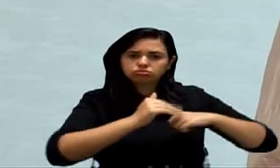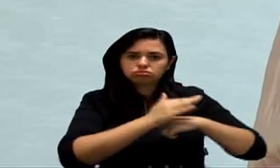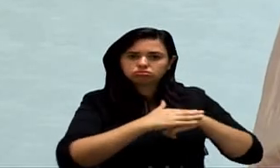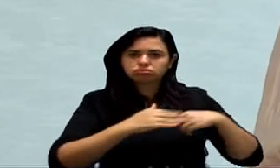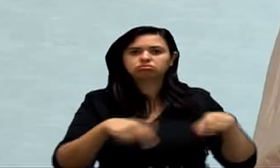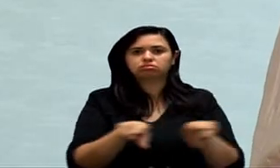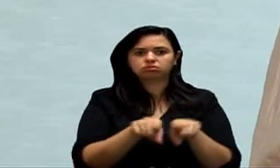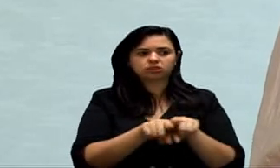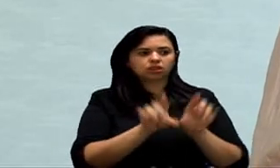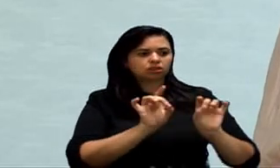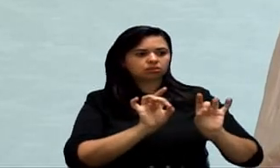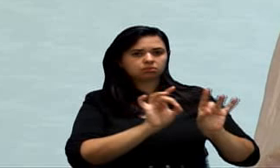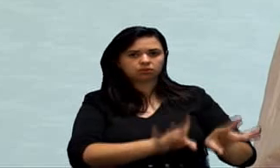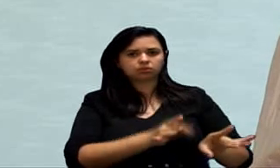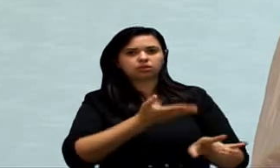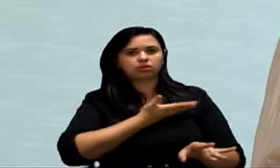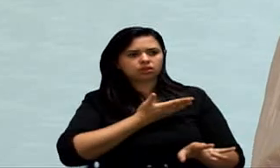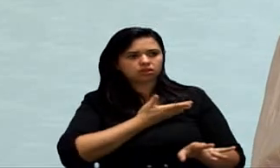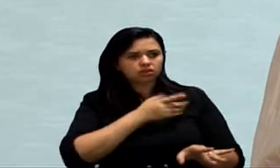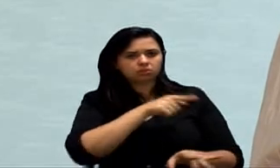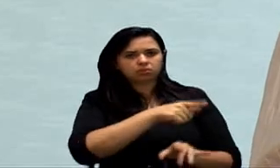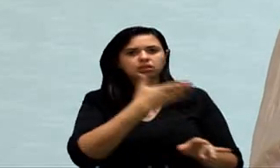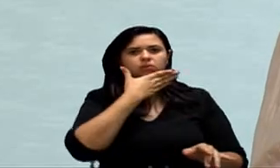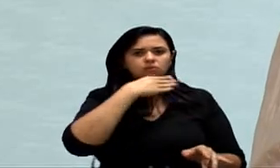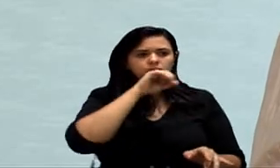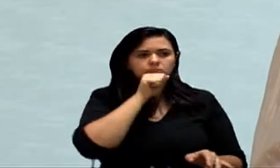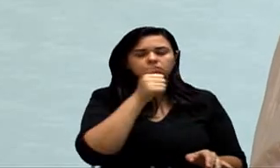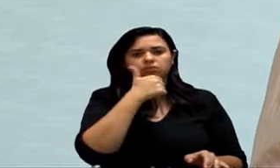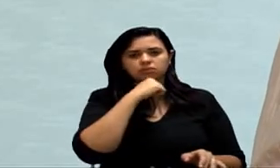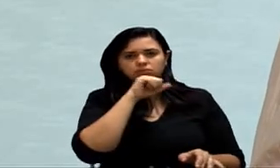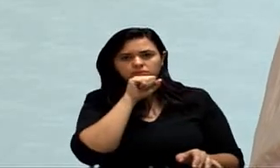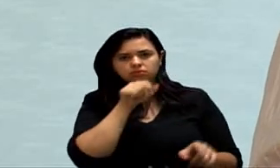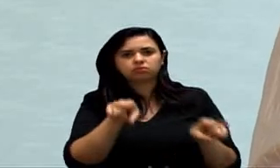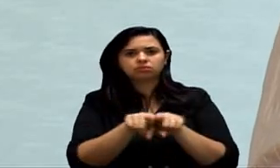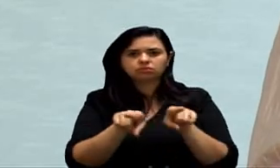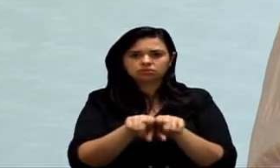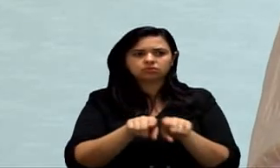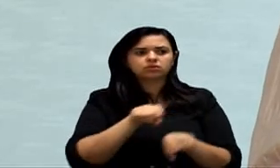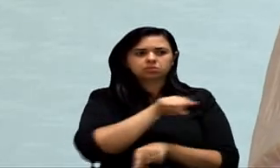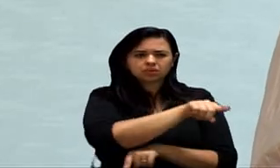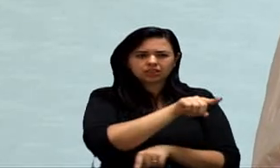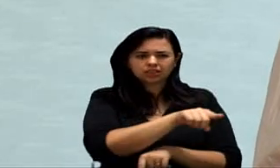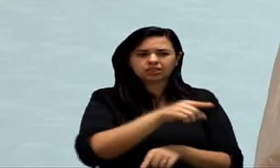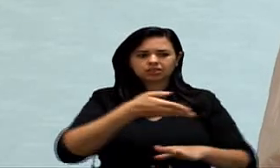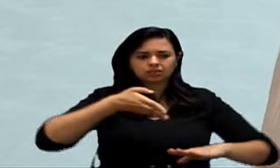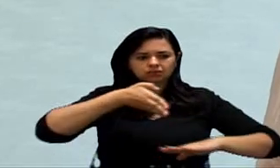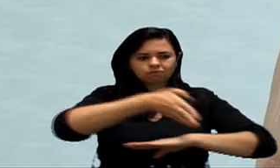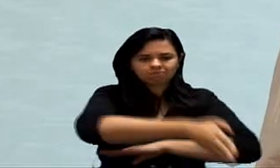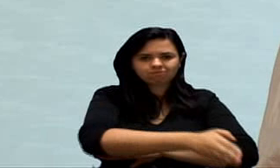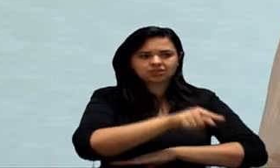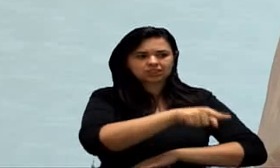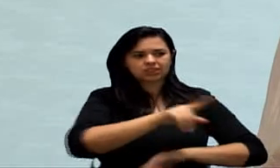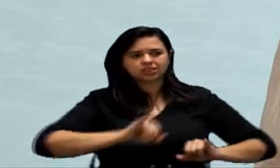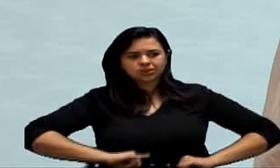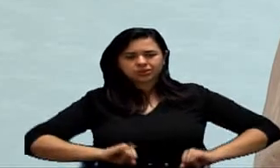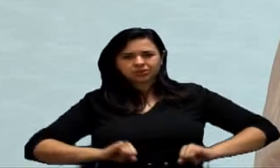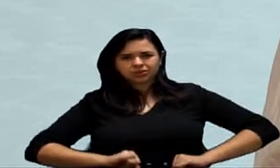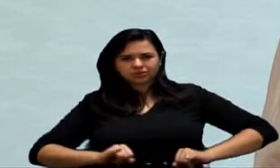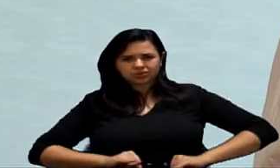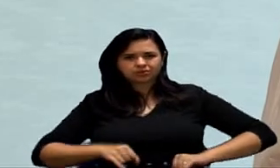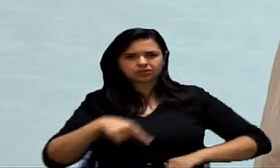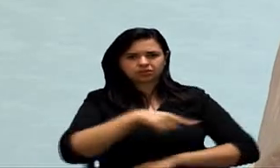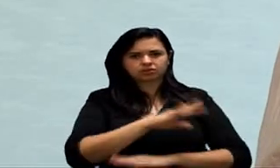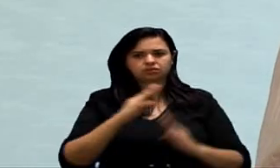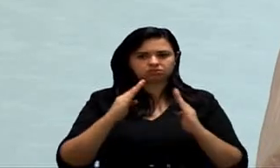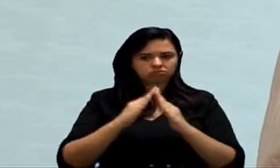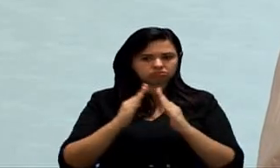teu pai. Nem entres na casa de teu irmão no dia da tua adversidade. Melhor é o vizinho perto do que o